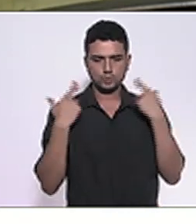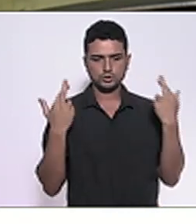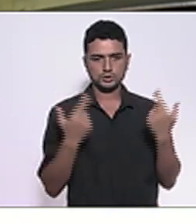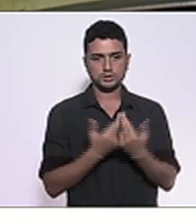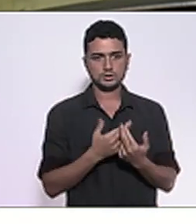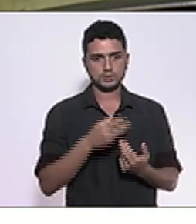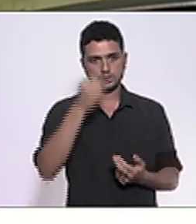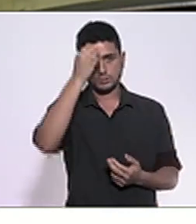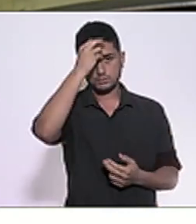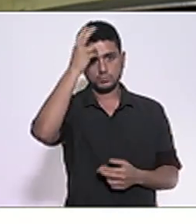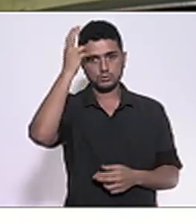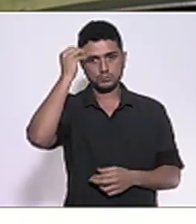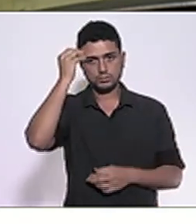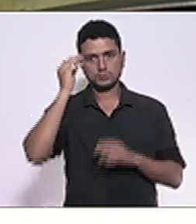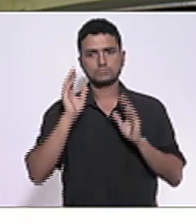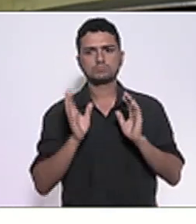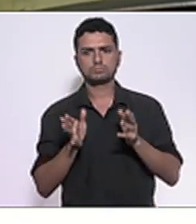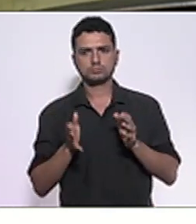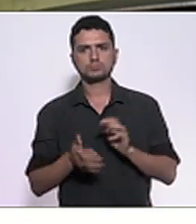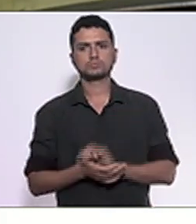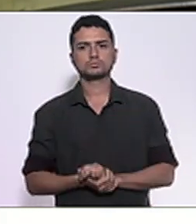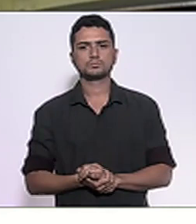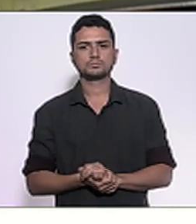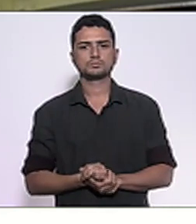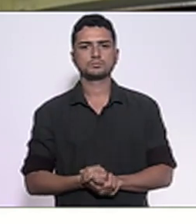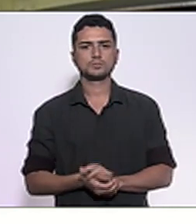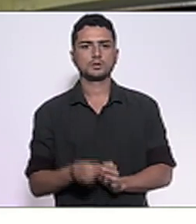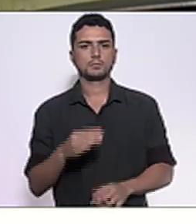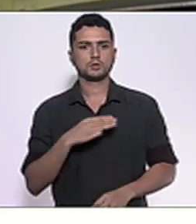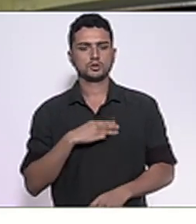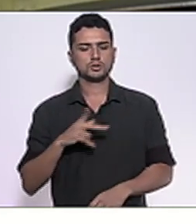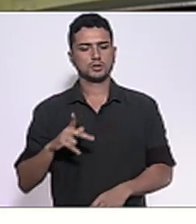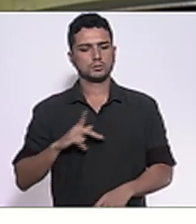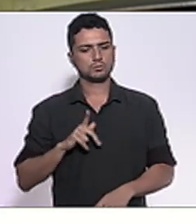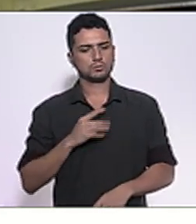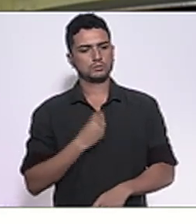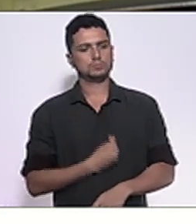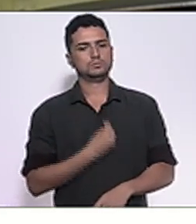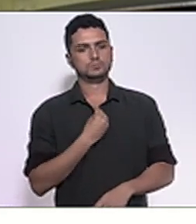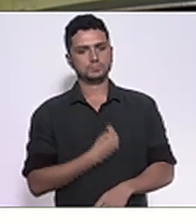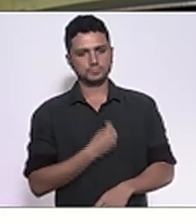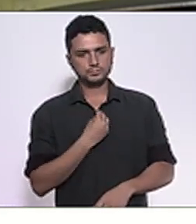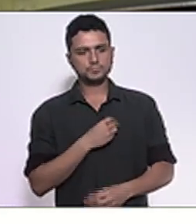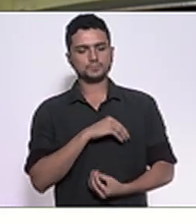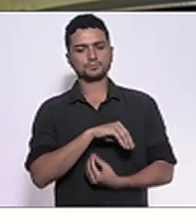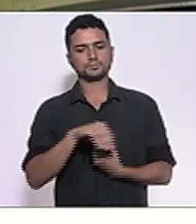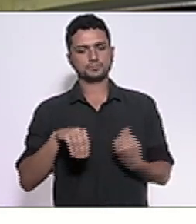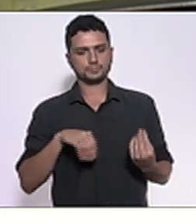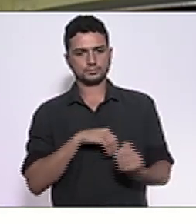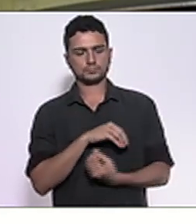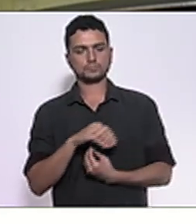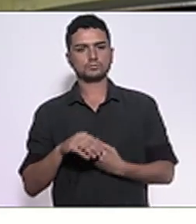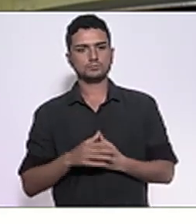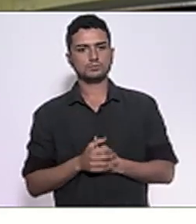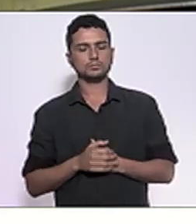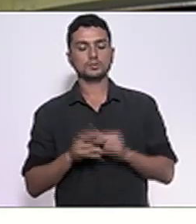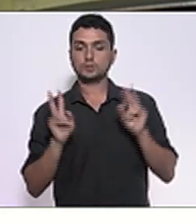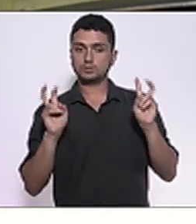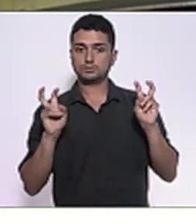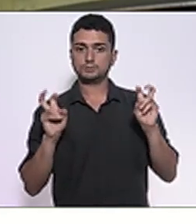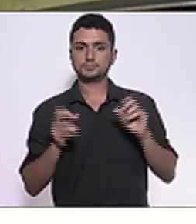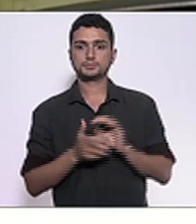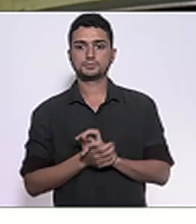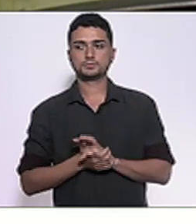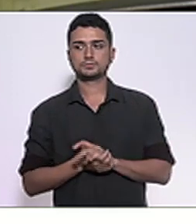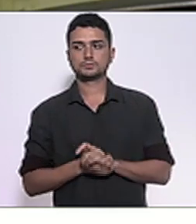se fez presente lá na audiência pública lá, o Ministério Público se fez presente, todos os órgãos envolvidos nessa questão do